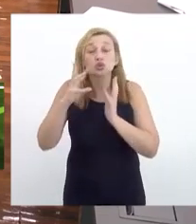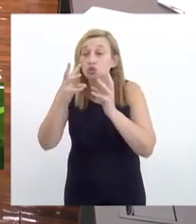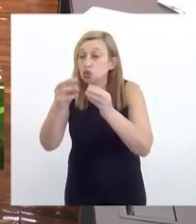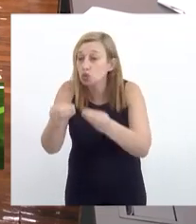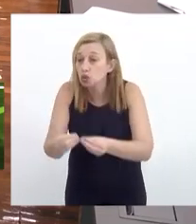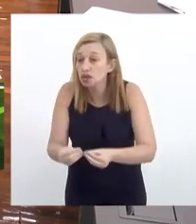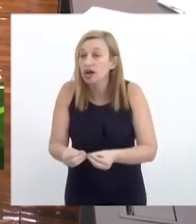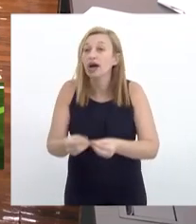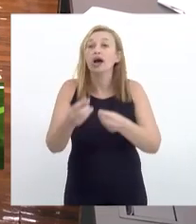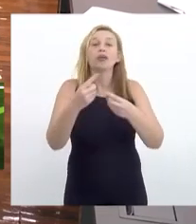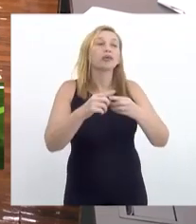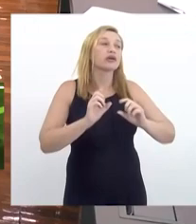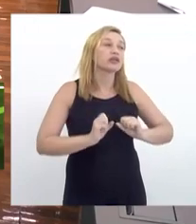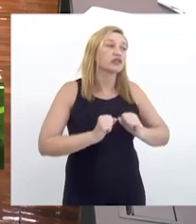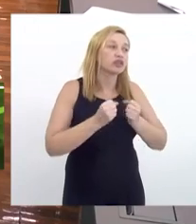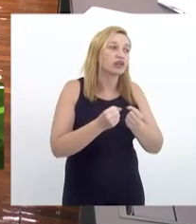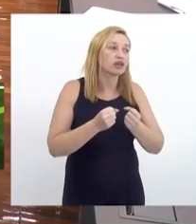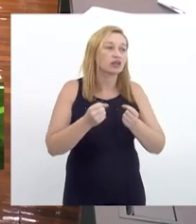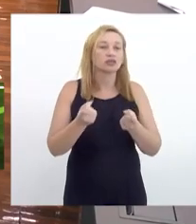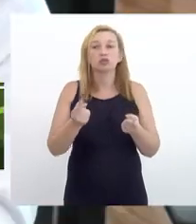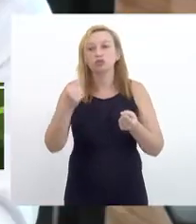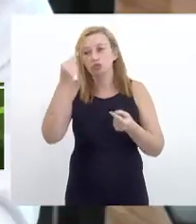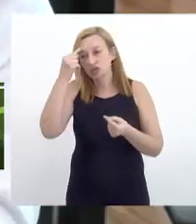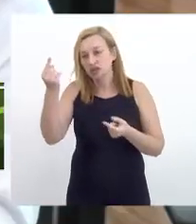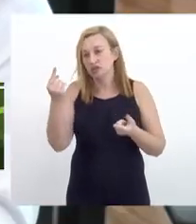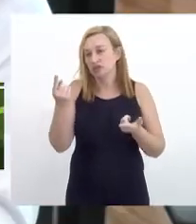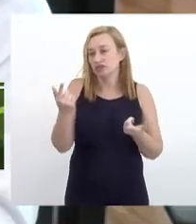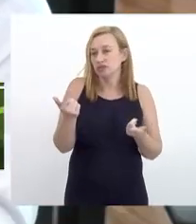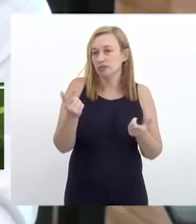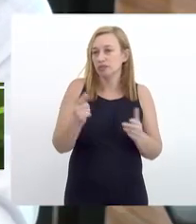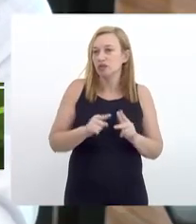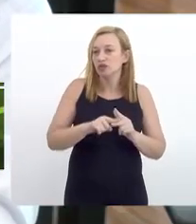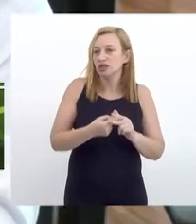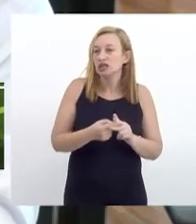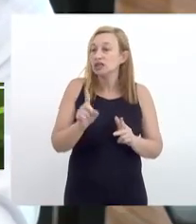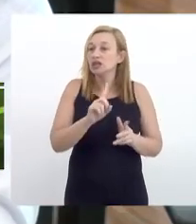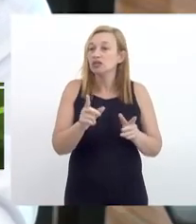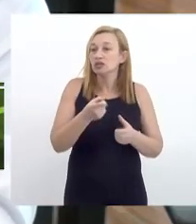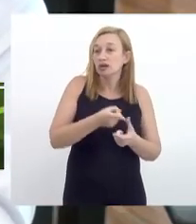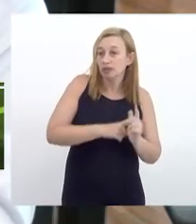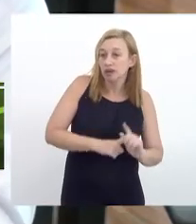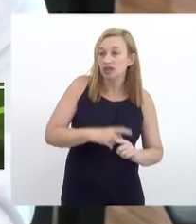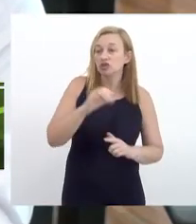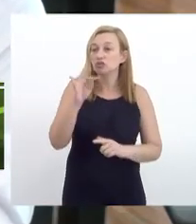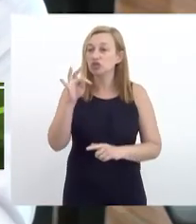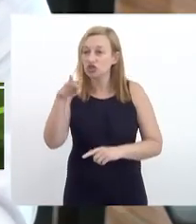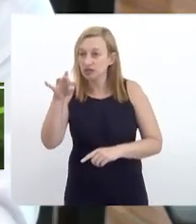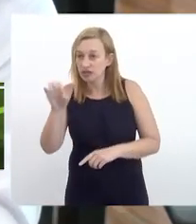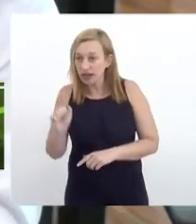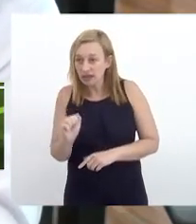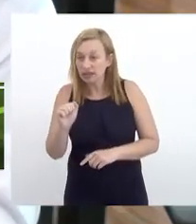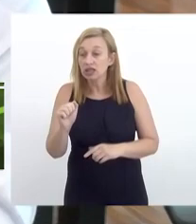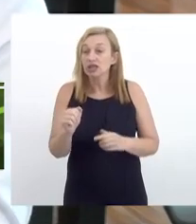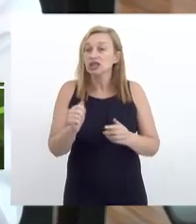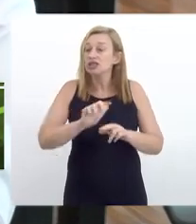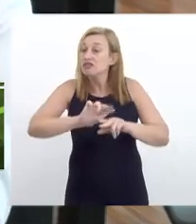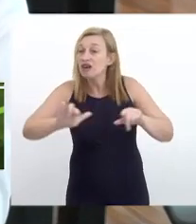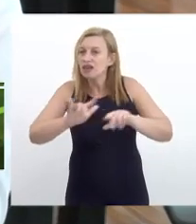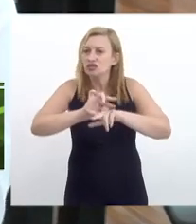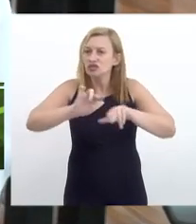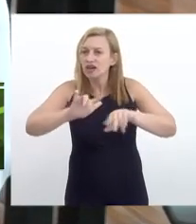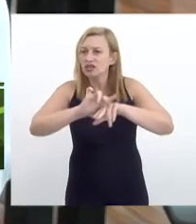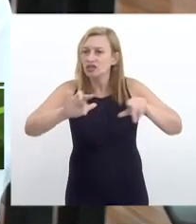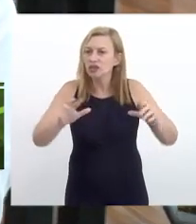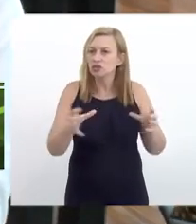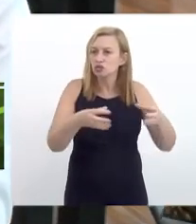eu defendo a ideia do aperfeiçoamento? Porque a ideia do aperfeiçoamento não depende de subjetividades A gente tem muitos